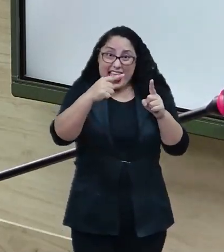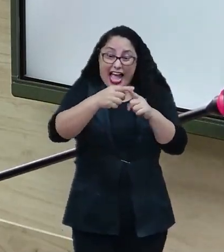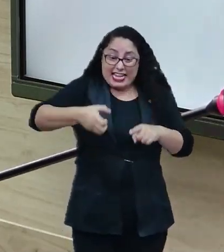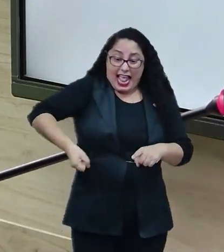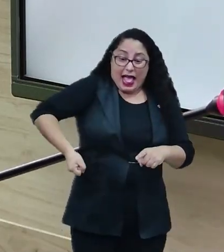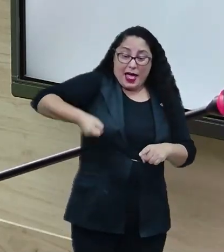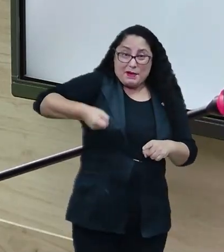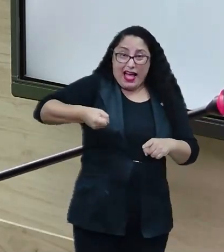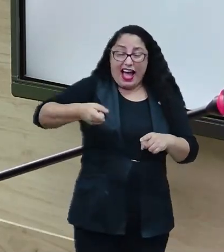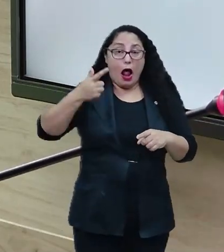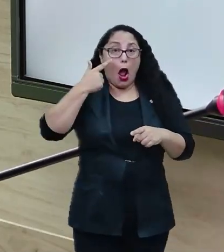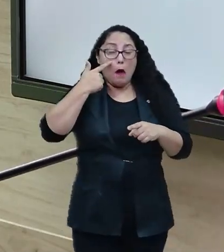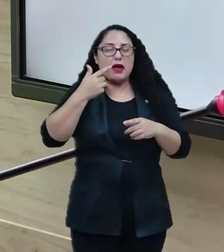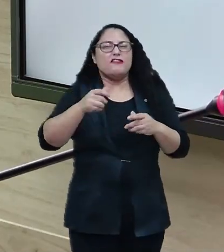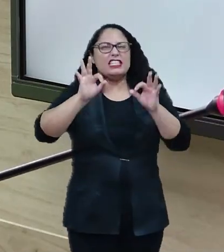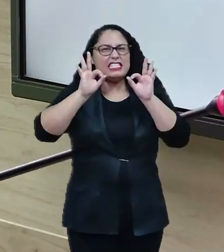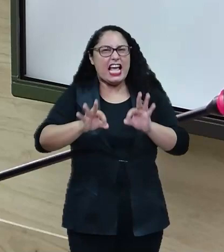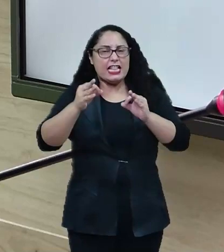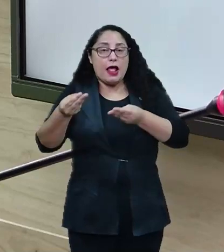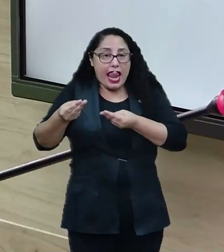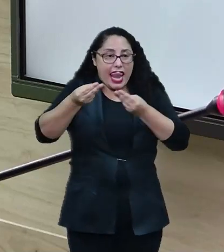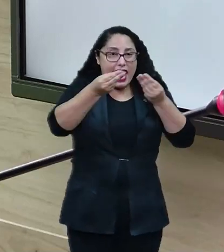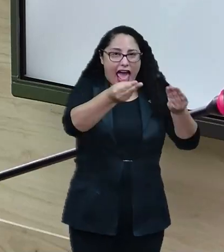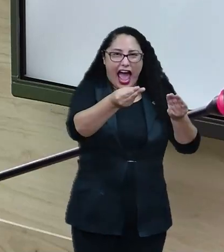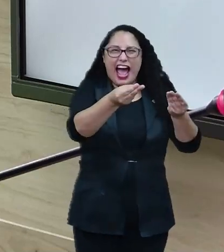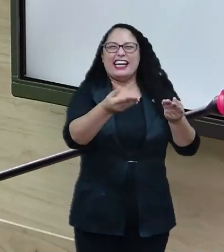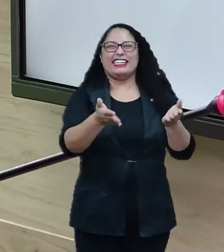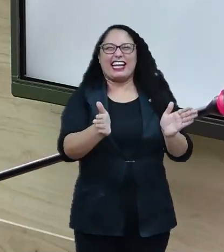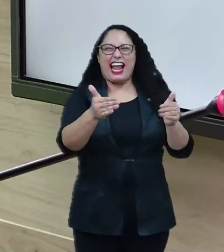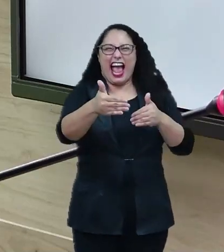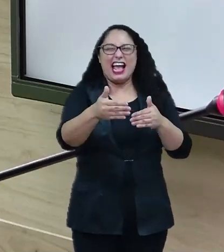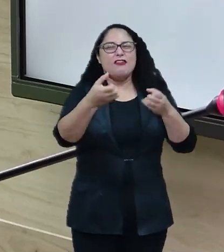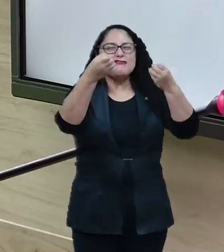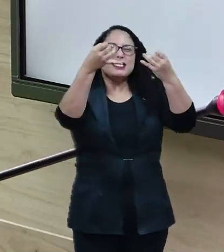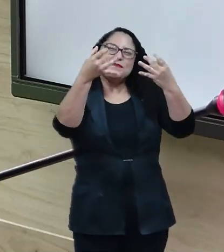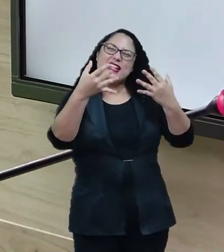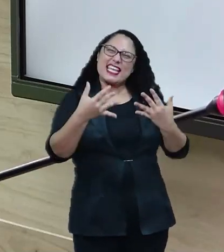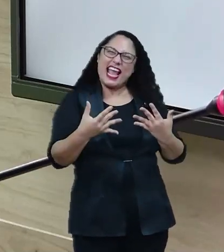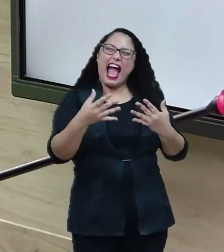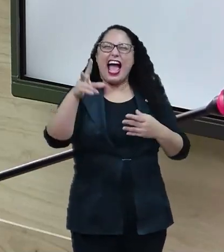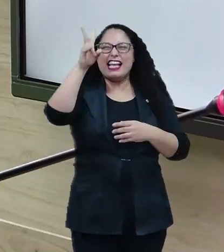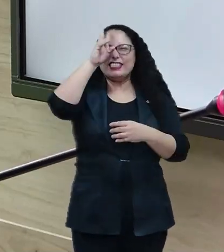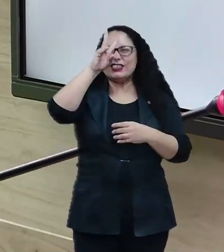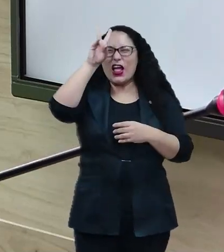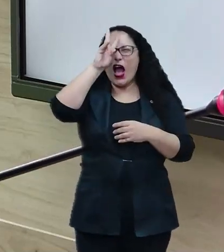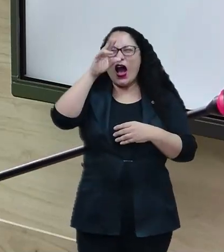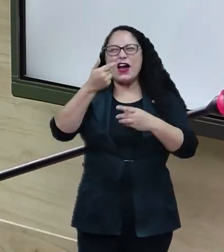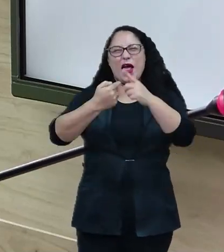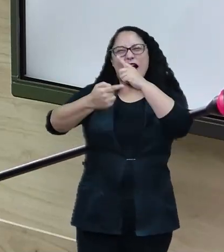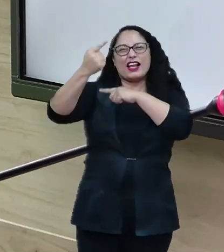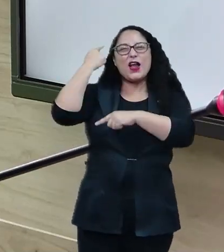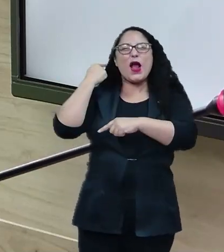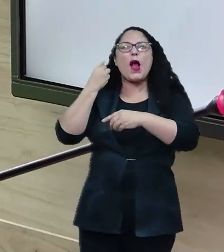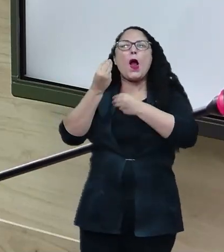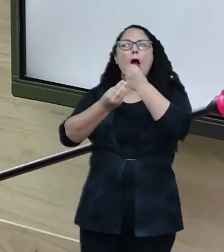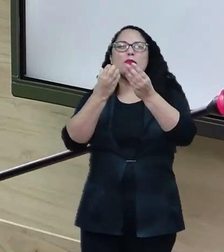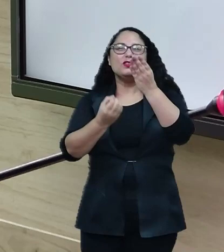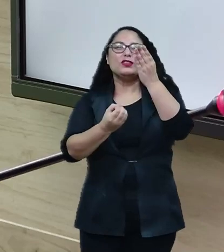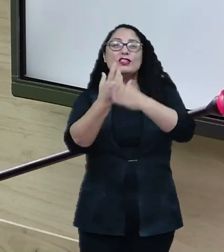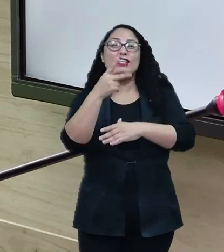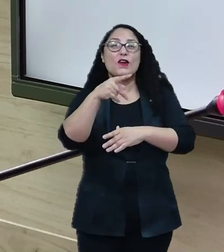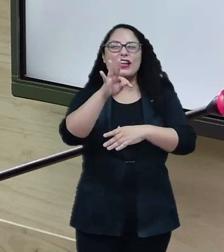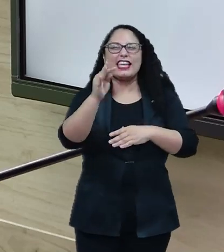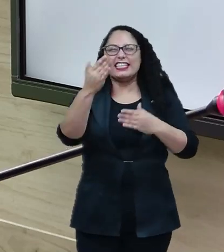massa aqui, mas eu fiz questão de trazer para você, né? Aí ela foi explicar a história, né, do surgimento do kit,